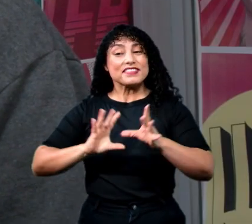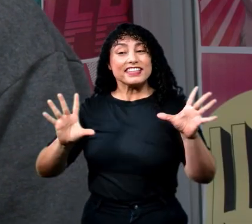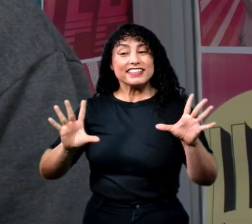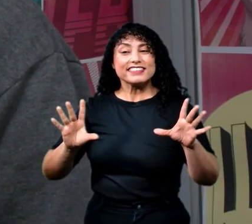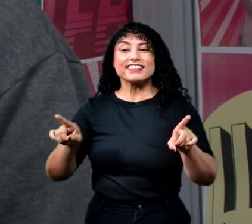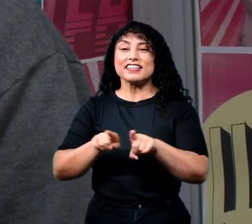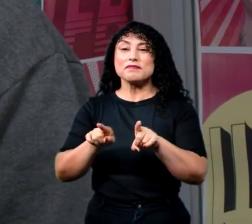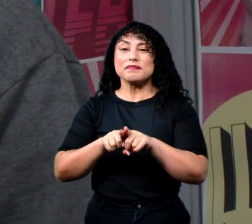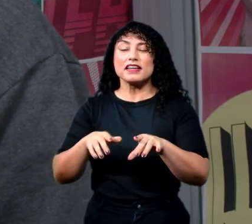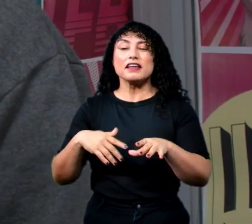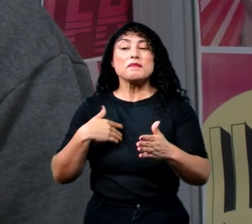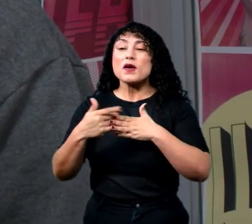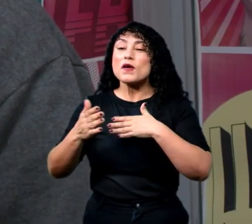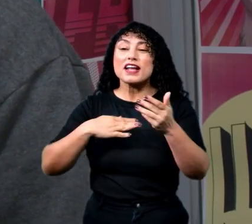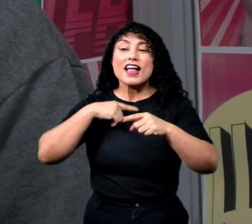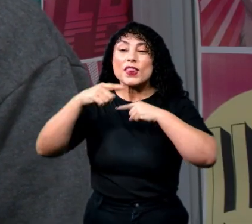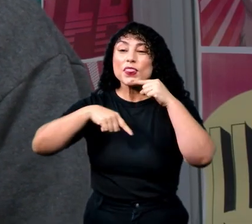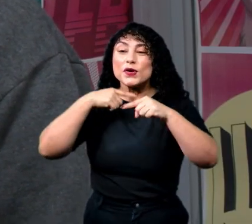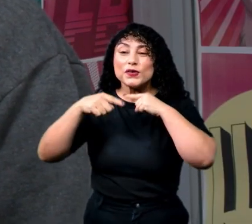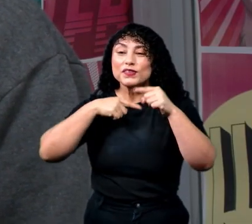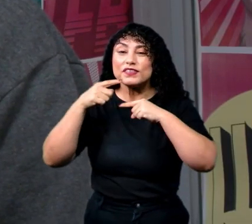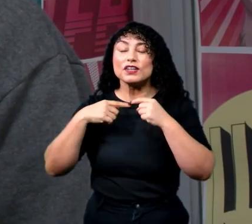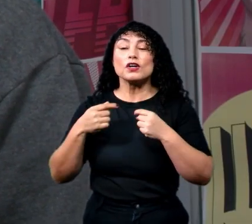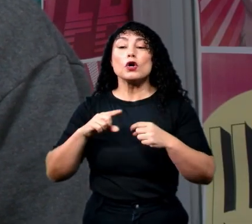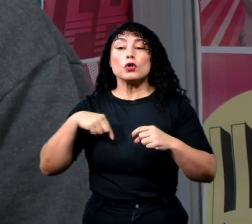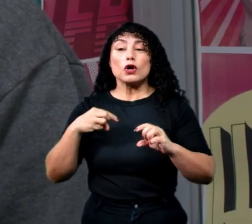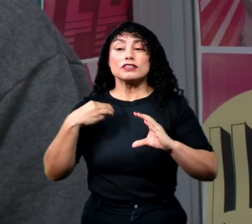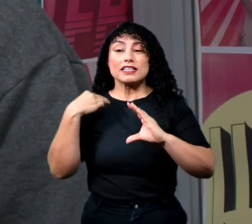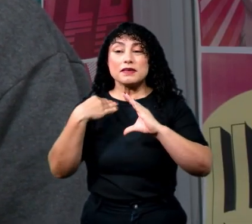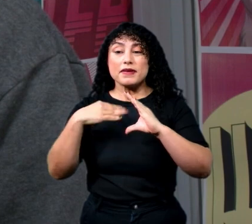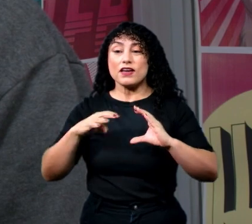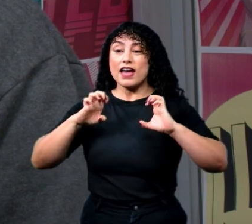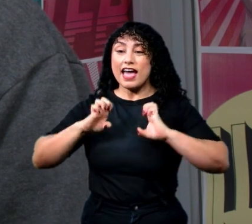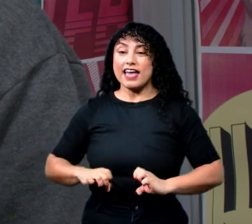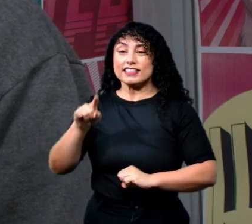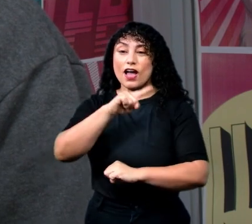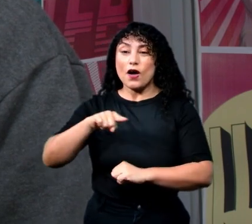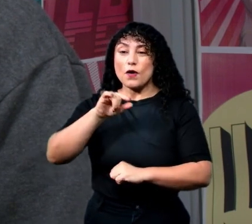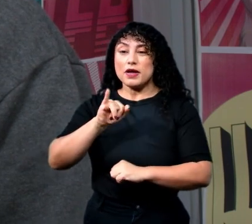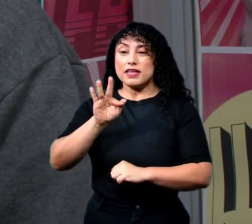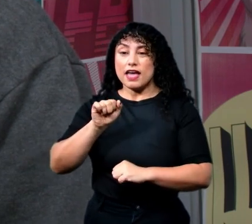para quaisquer tipo de dúvida. O nosso e-mail é